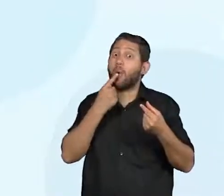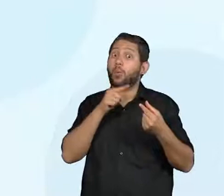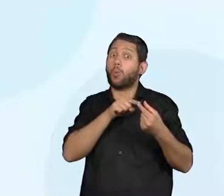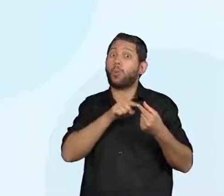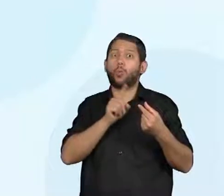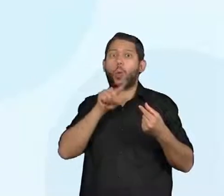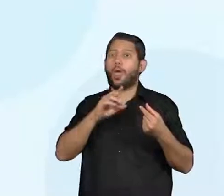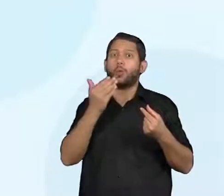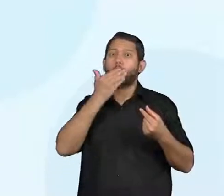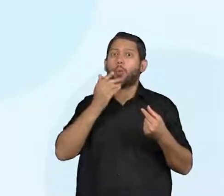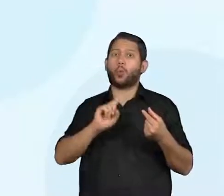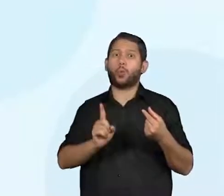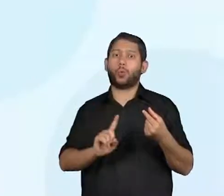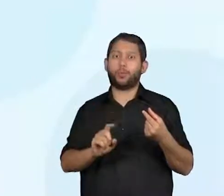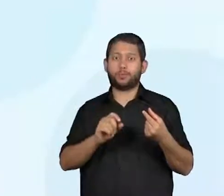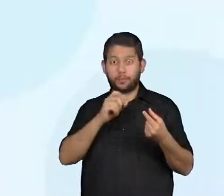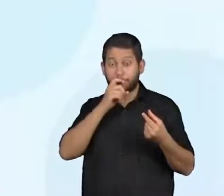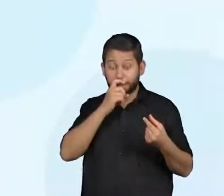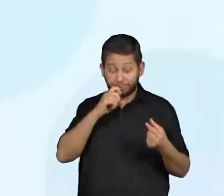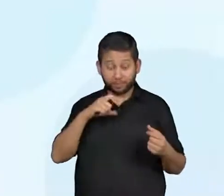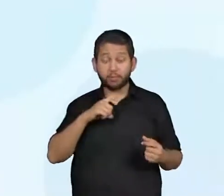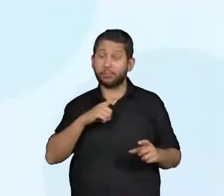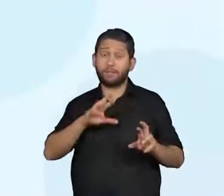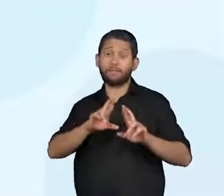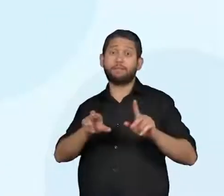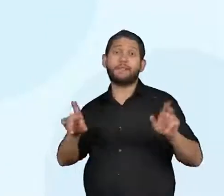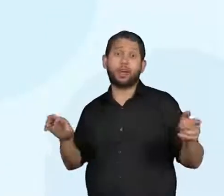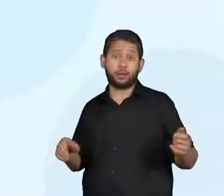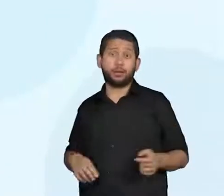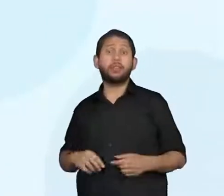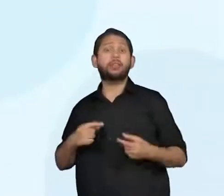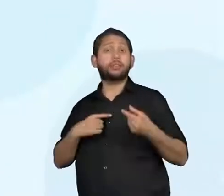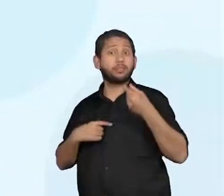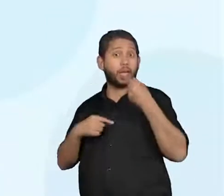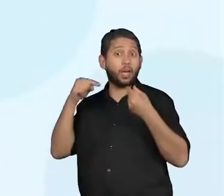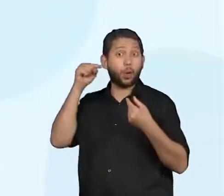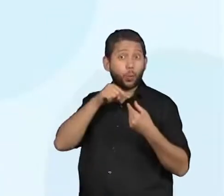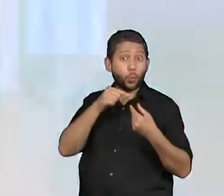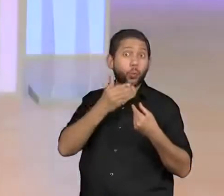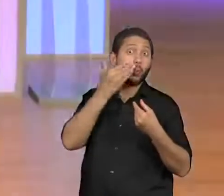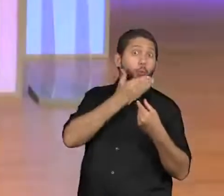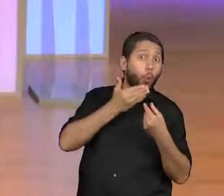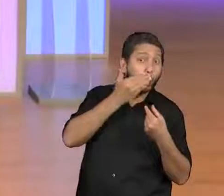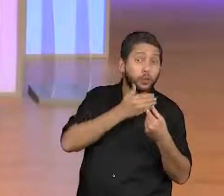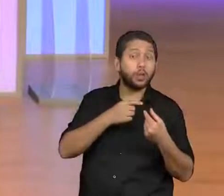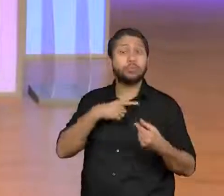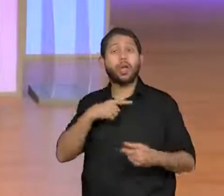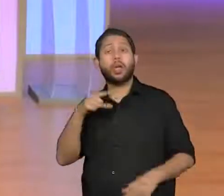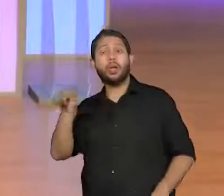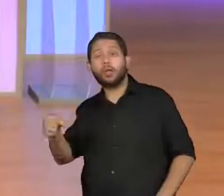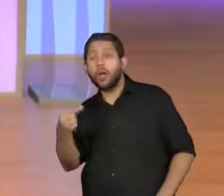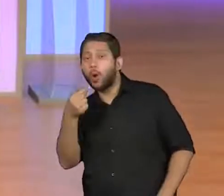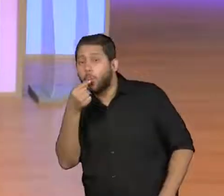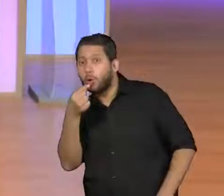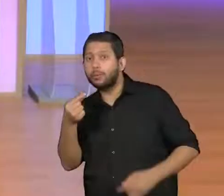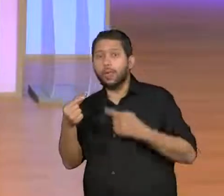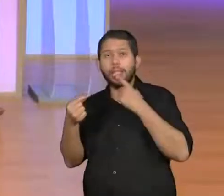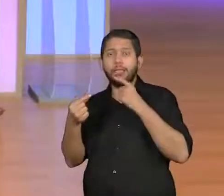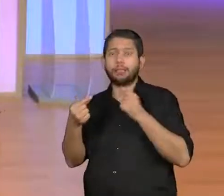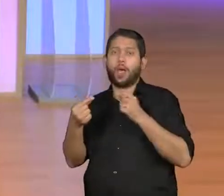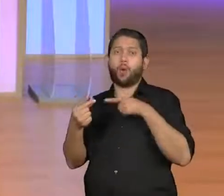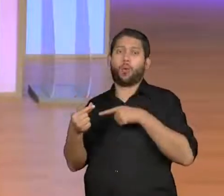salgado. Nós temos também uma variação já aí, que é o biscoito de polvilho doce, não é? Isso mesmo. Então, vamos